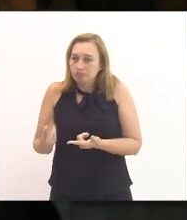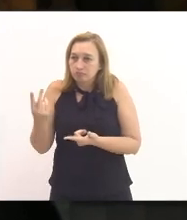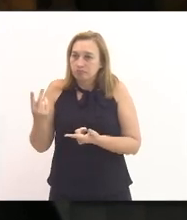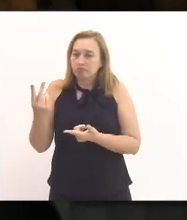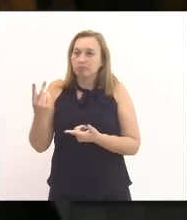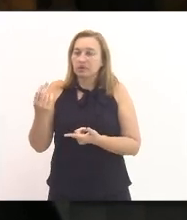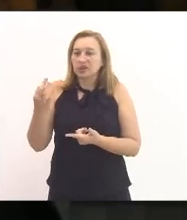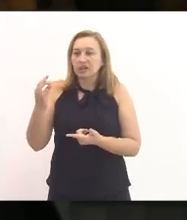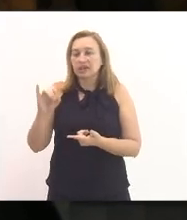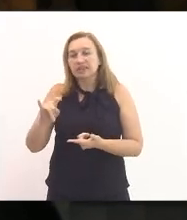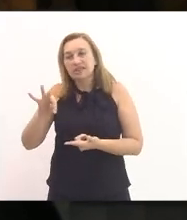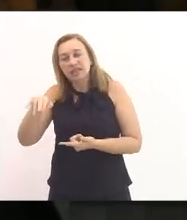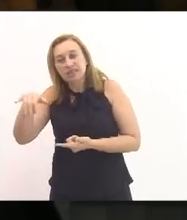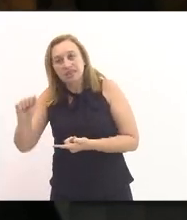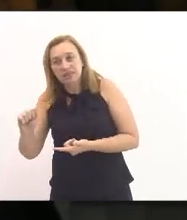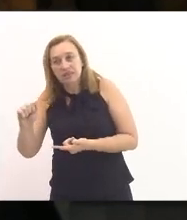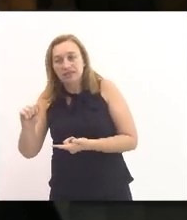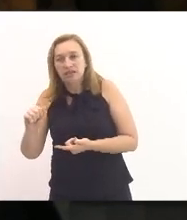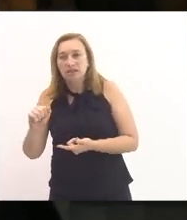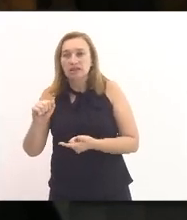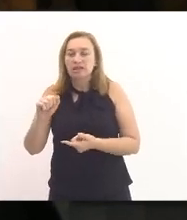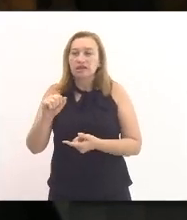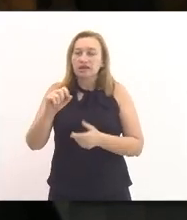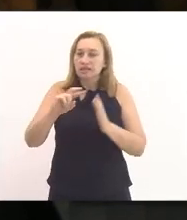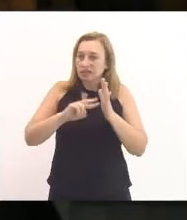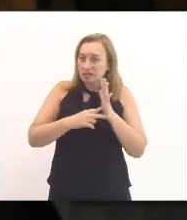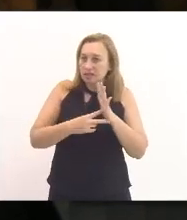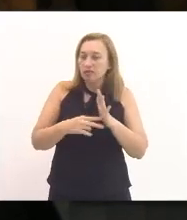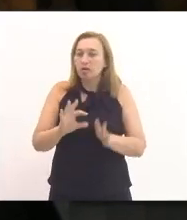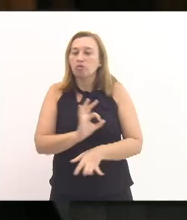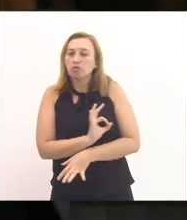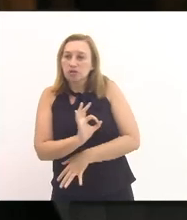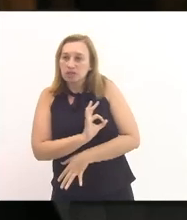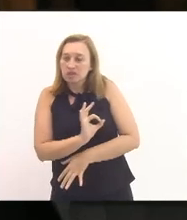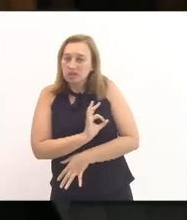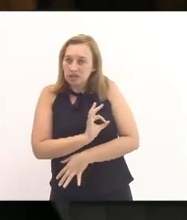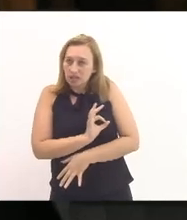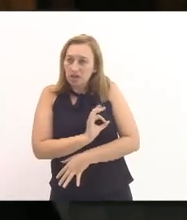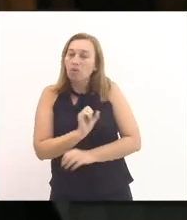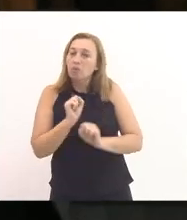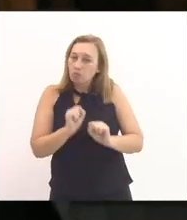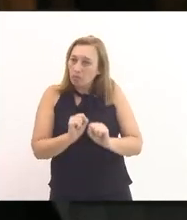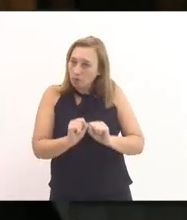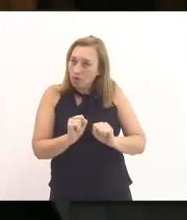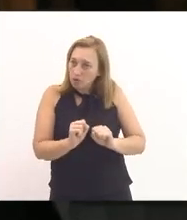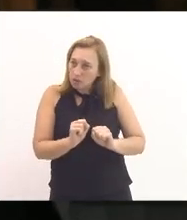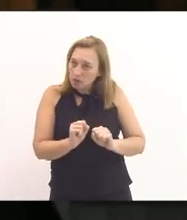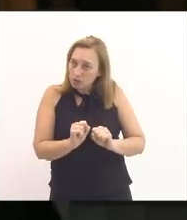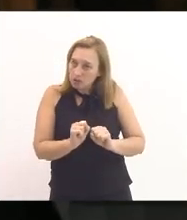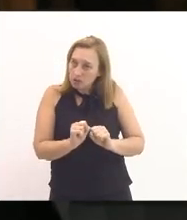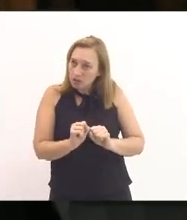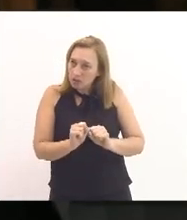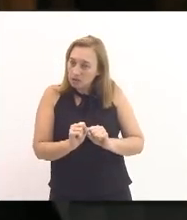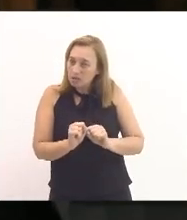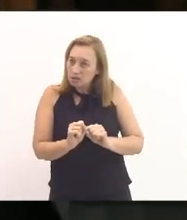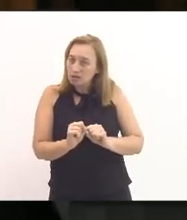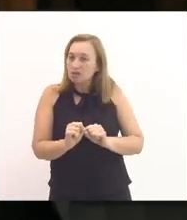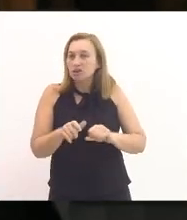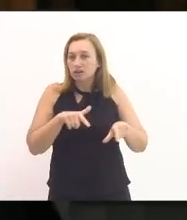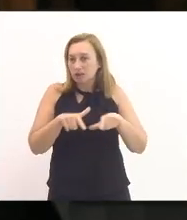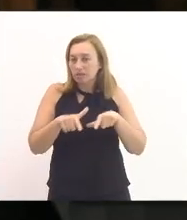licença sindical para que o policial seja autoridade seja gente possa exercer na sua plenitude